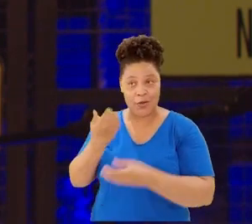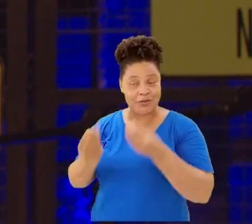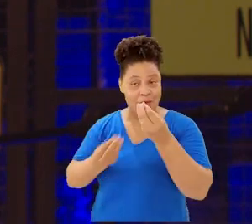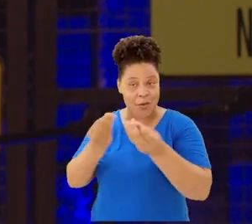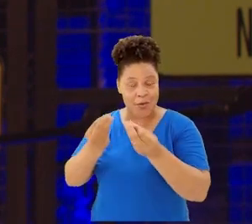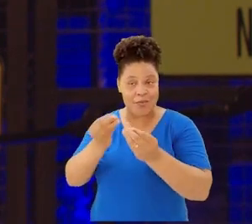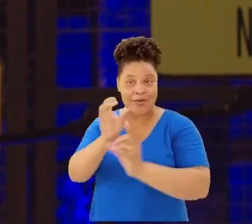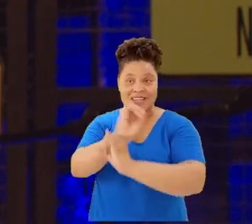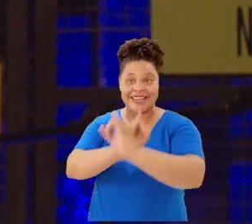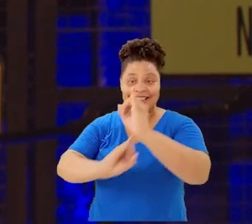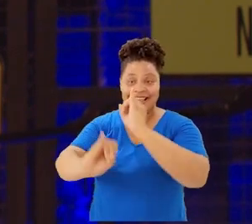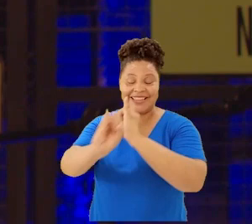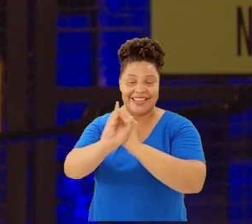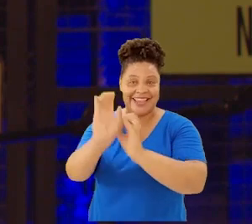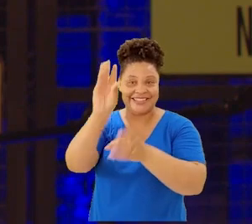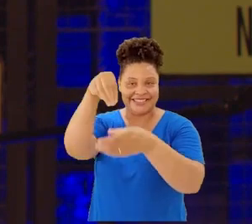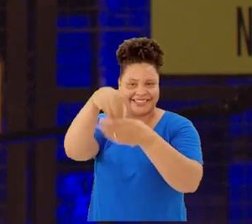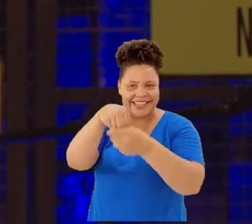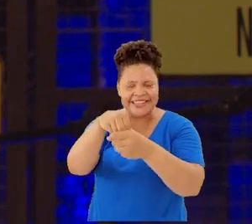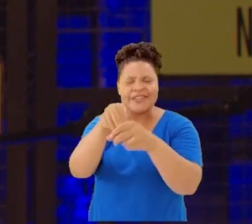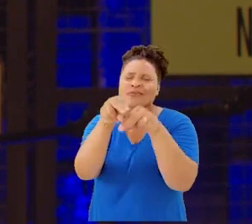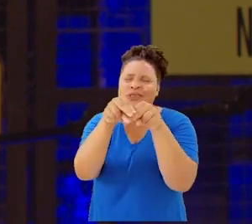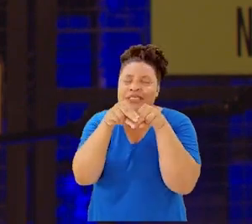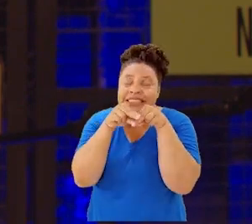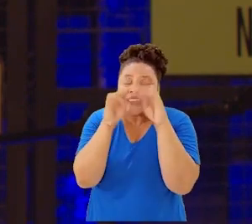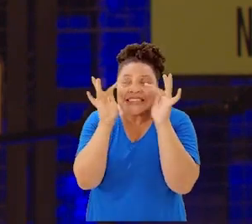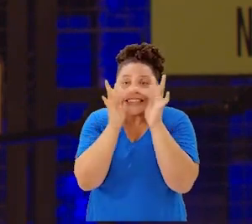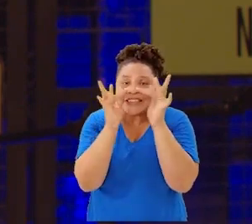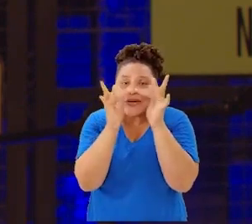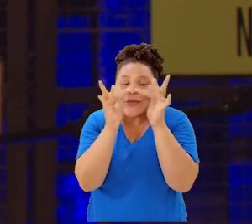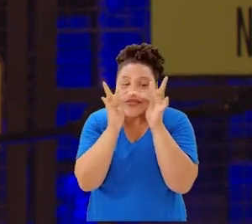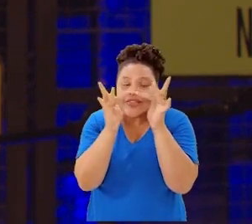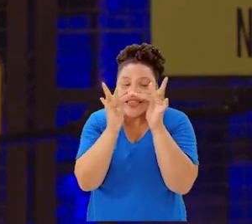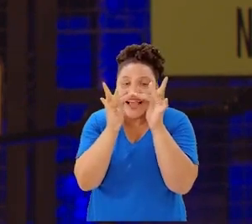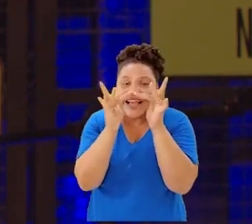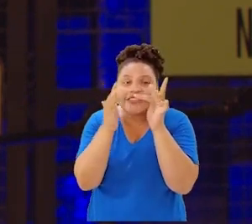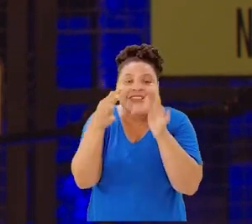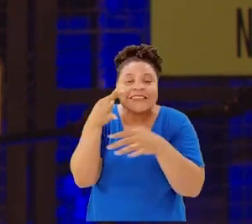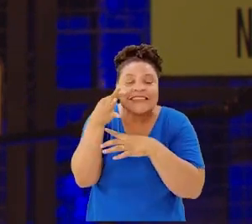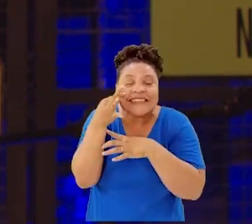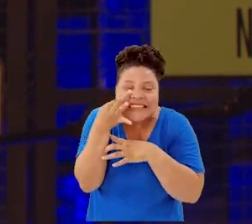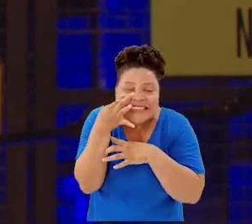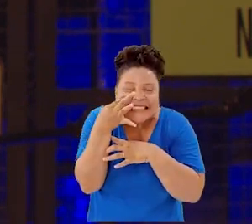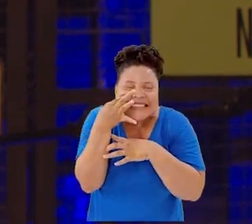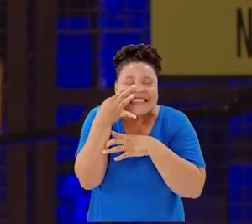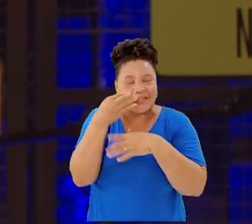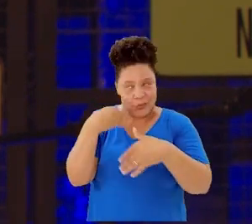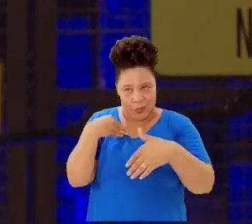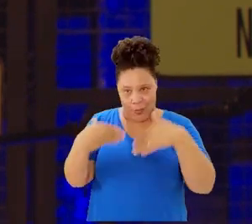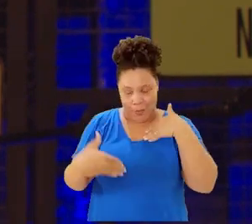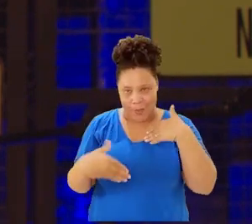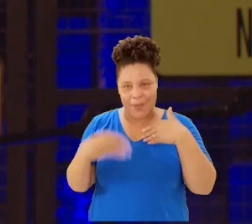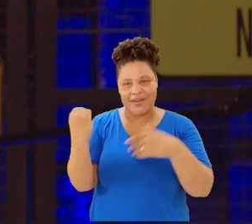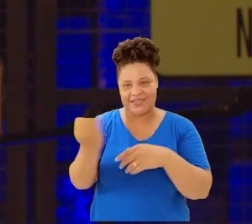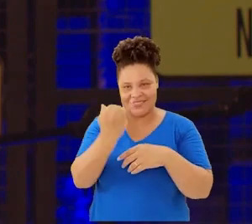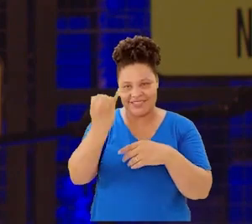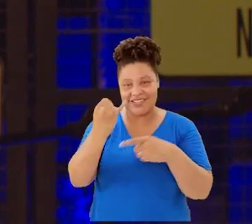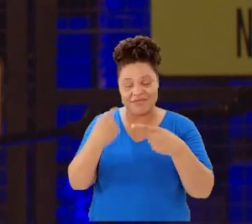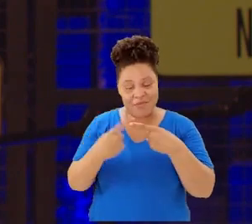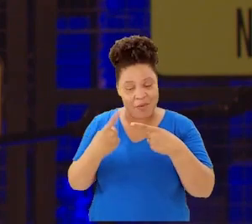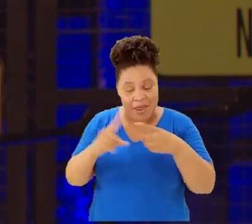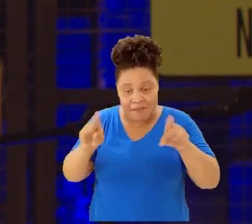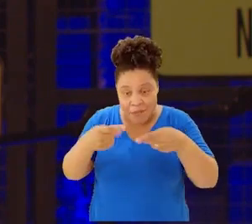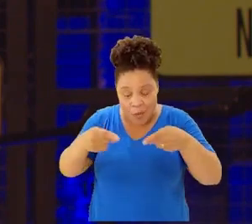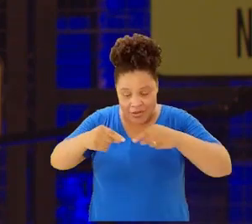período. Então, esse contato físico de corpo a corpo seria muito incrível, assim. Porque música é vibração também, né? Então, se a gente